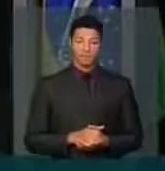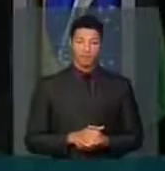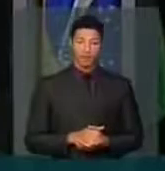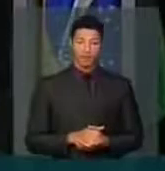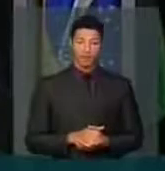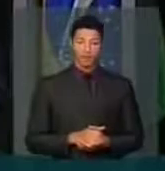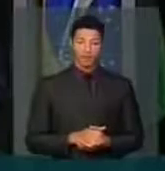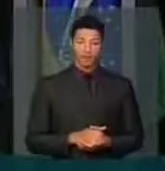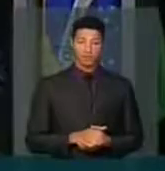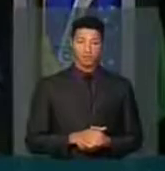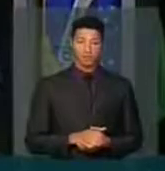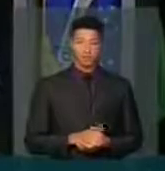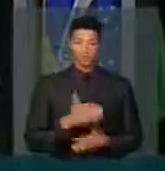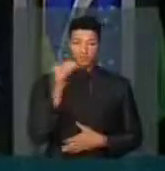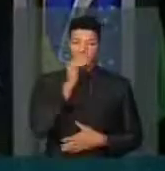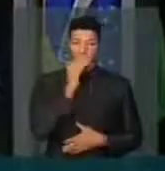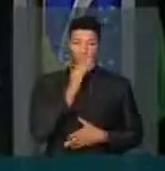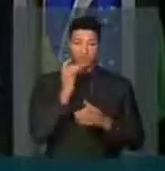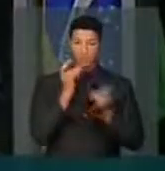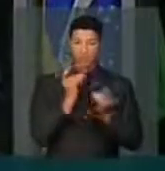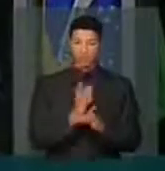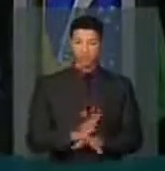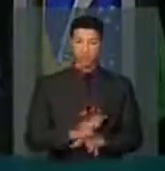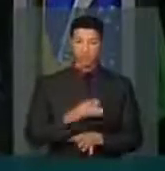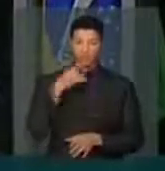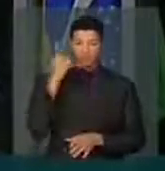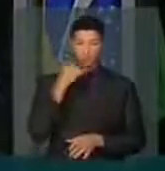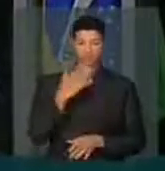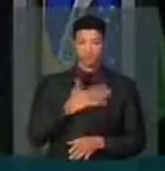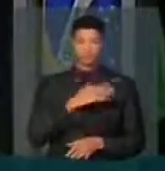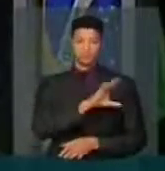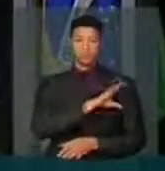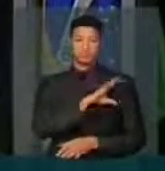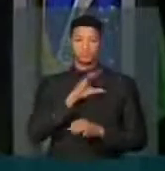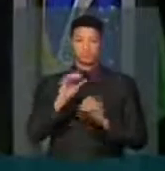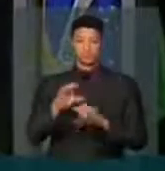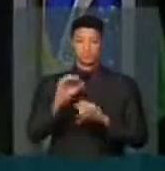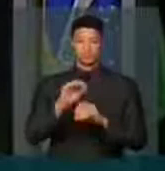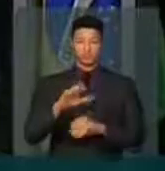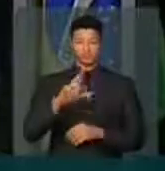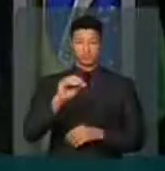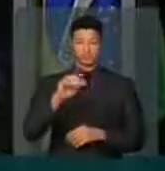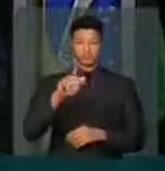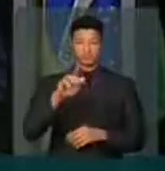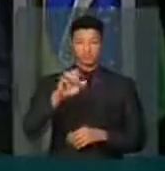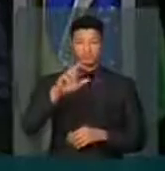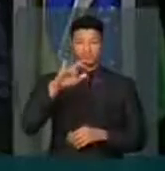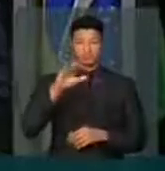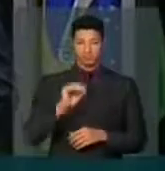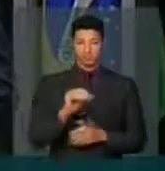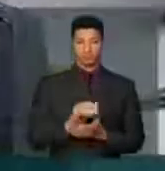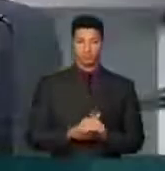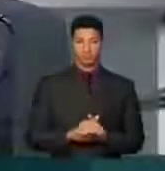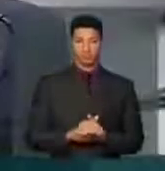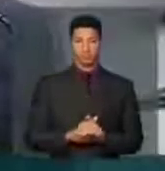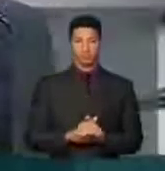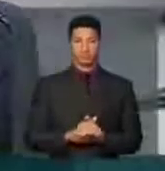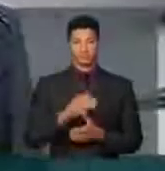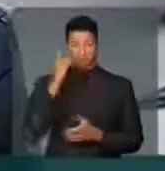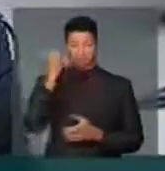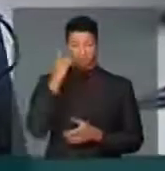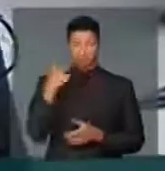Rapidamente, só para terminar, caro deputado, meu coordenador na educação, Rogério Marinho. Deputado Lobo, eu